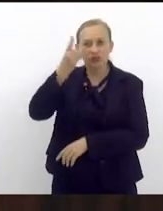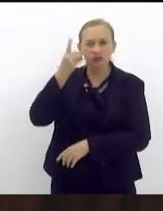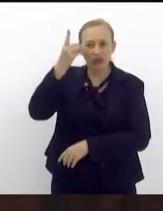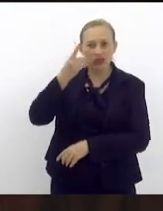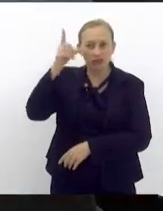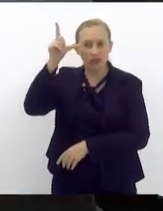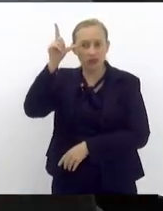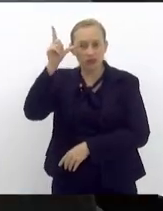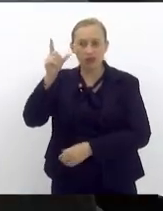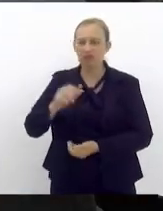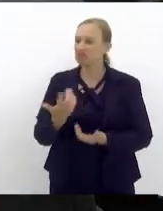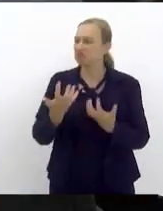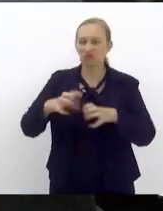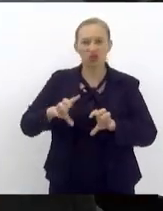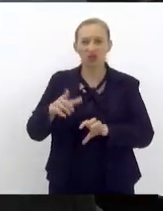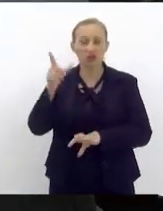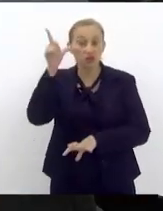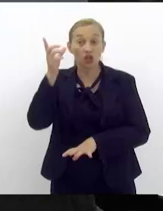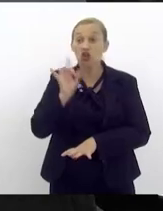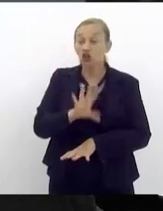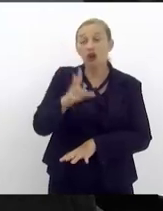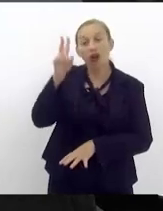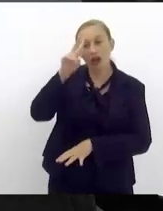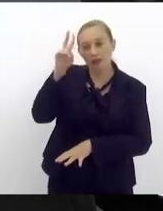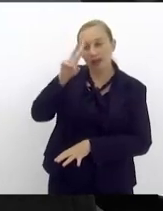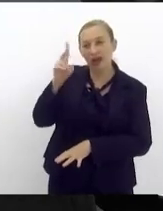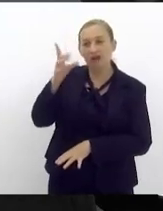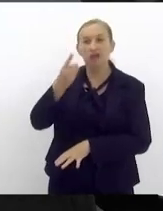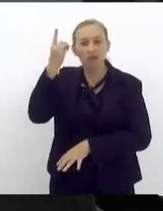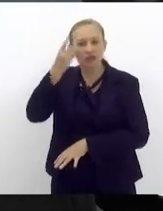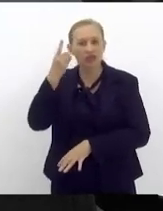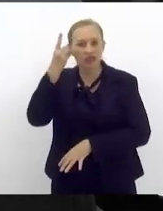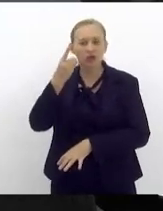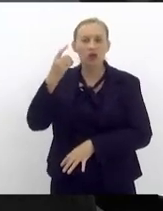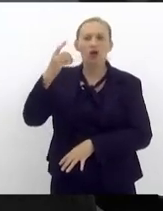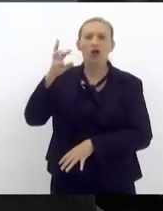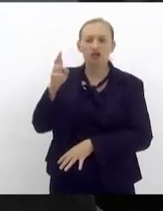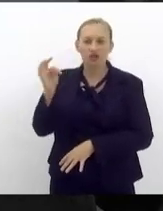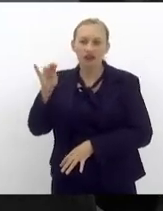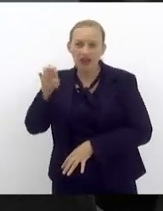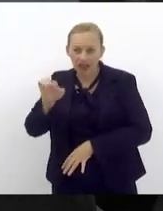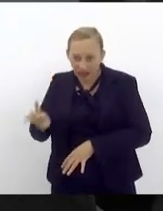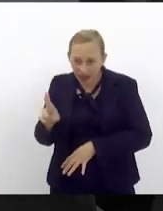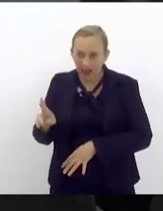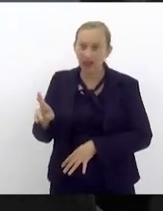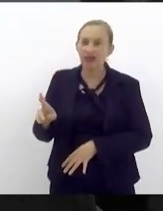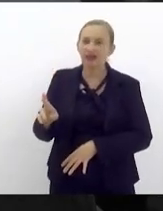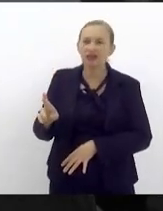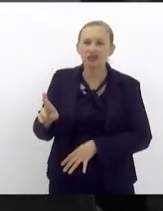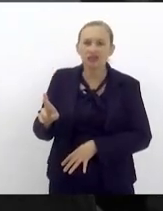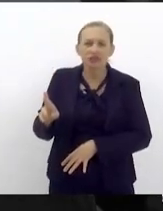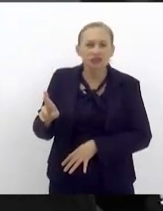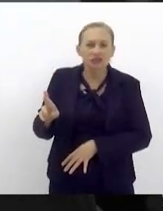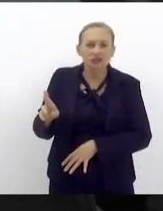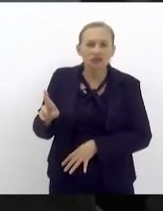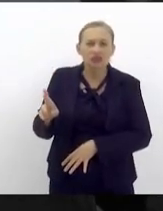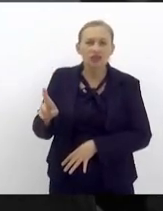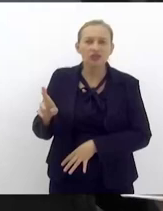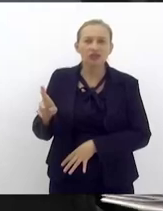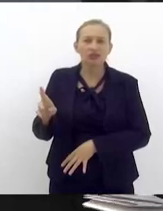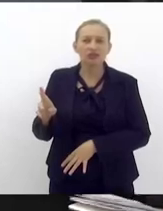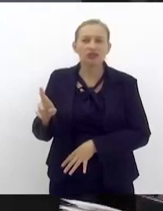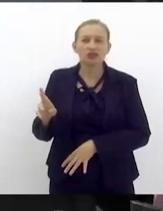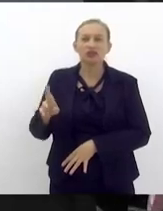por favor eu não quero discutir não só quero lembrar o deputado Rosemberg Reis que fosse fazer com ele com ele faz comigo